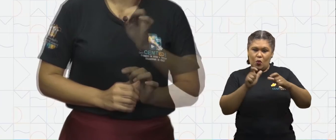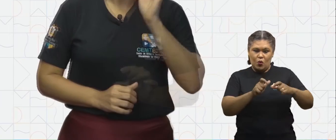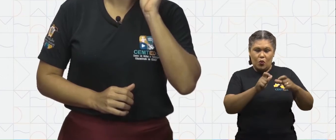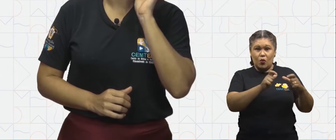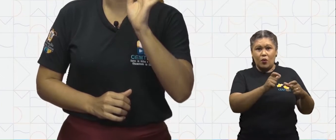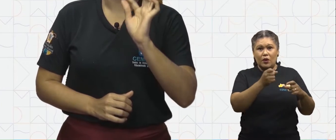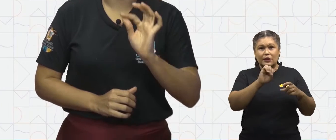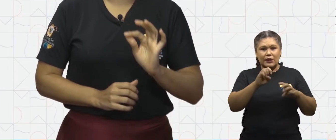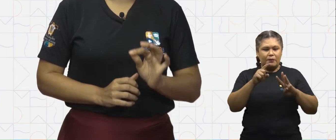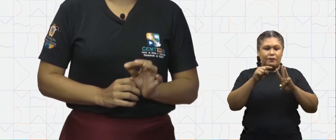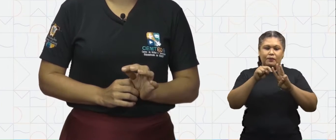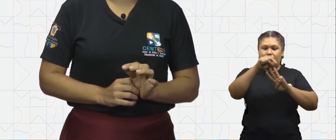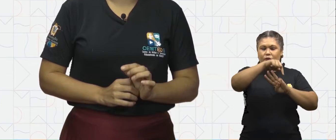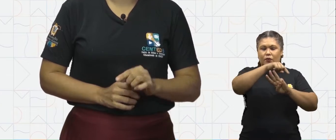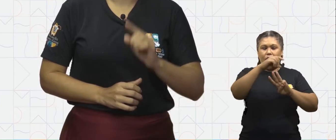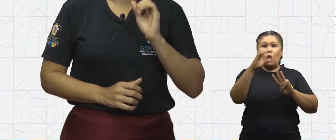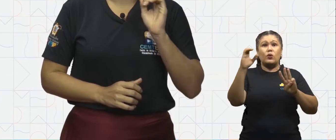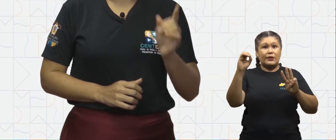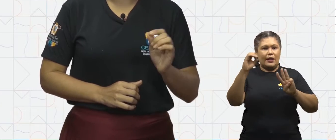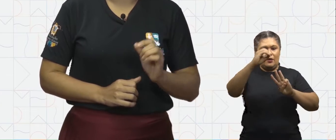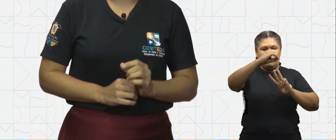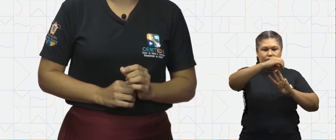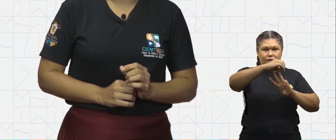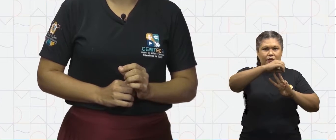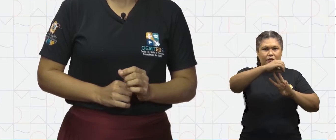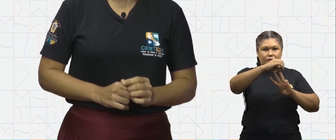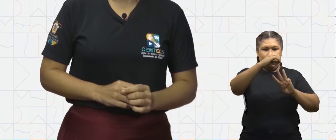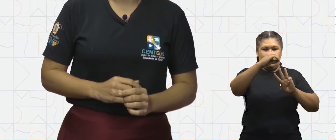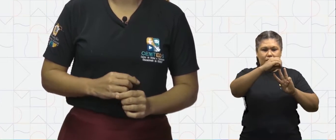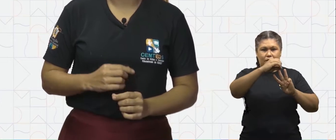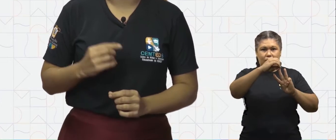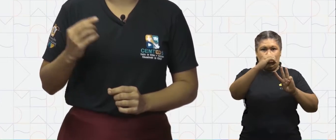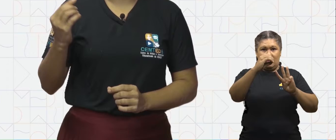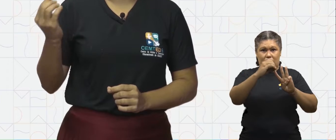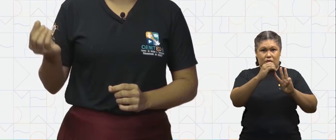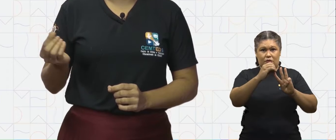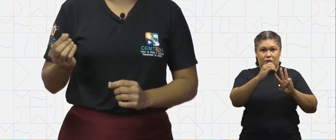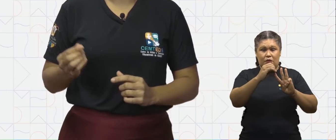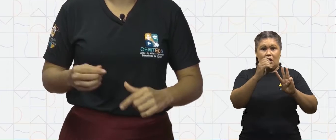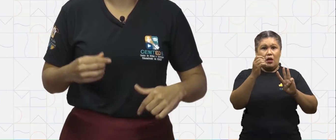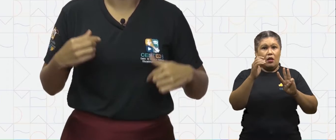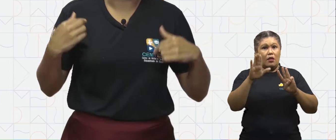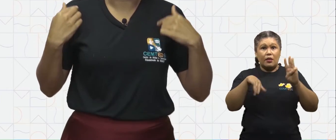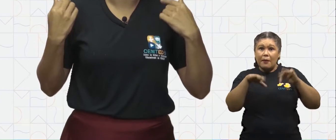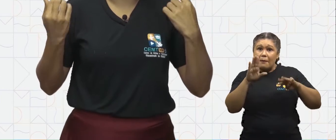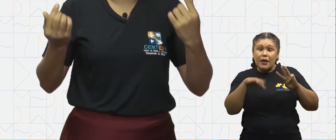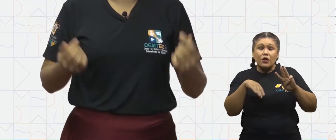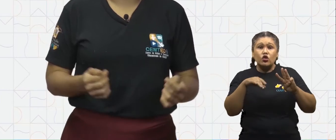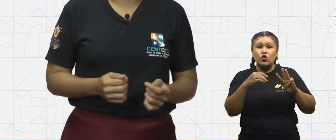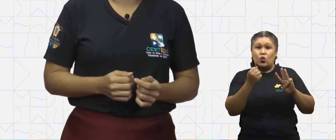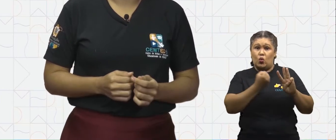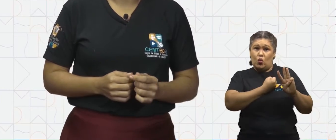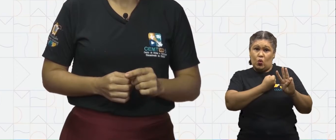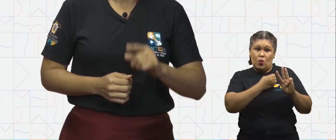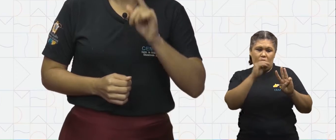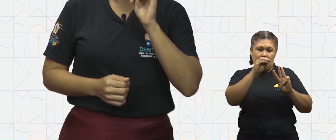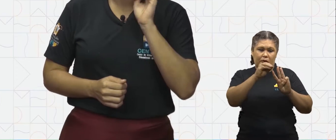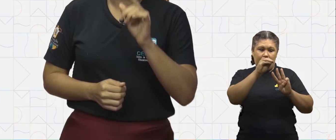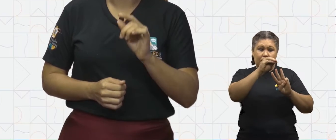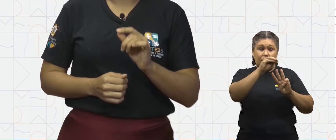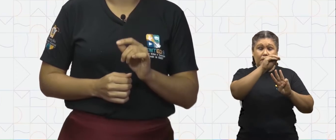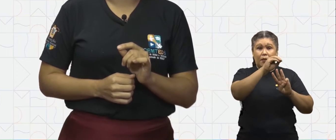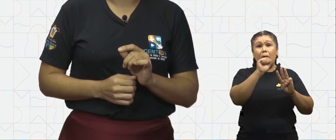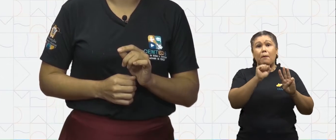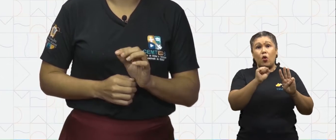posicionado. Se está na centena, tem um valor. Se está na dezena, tem um outro valor.